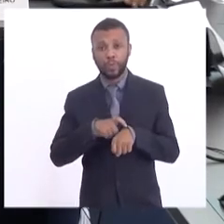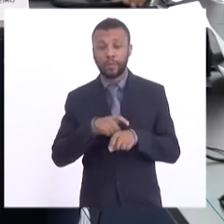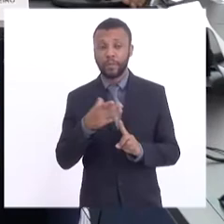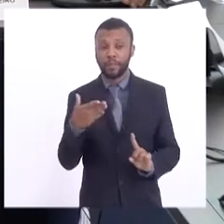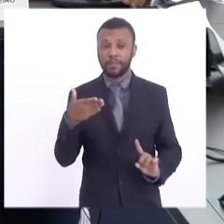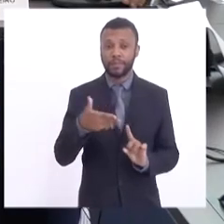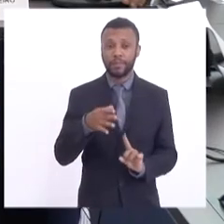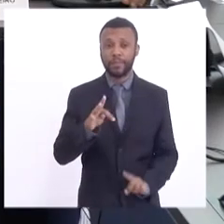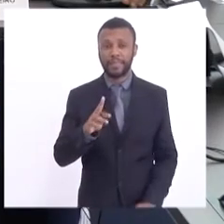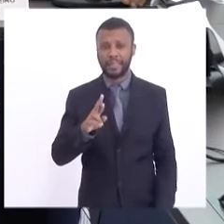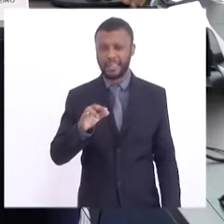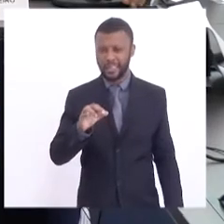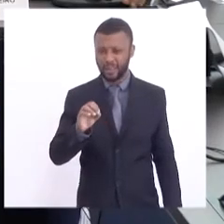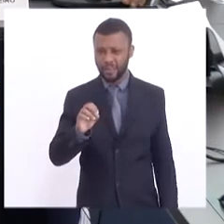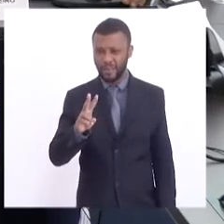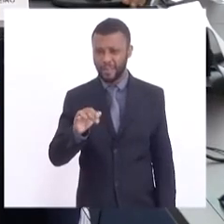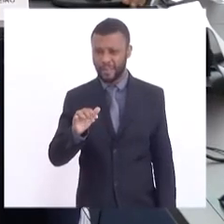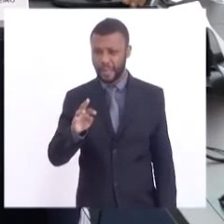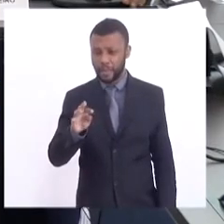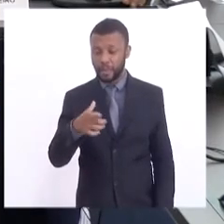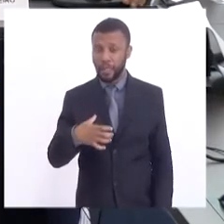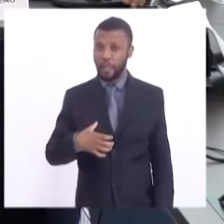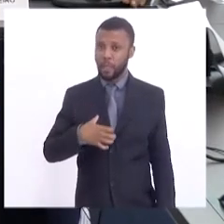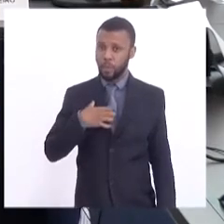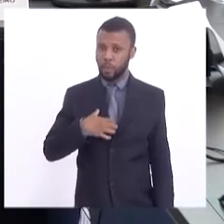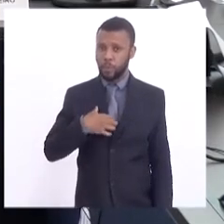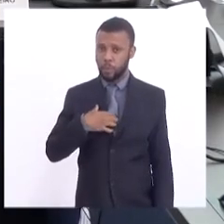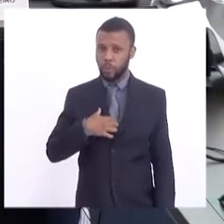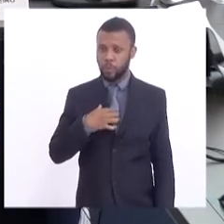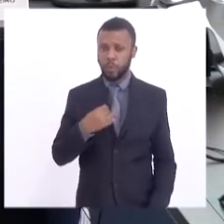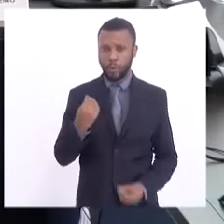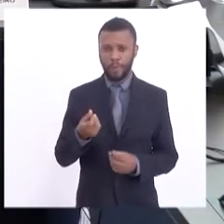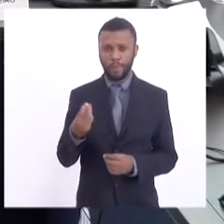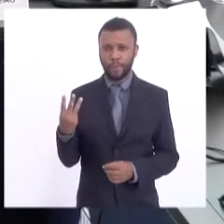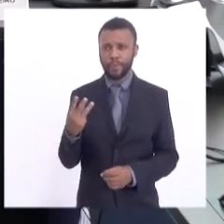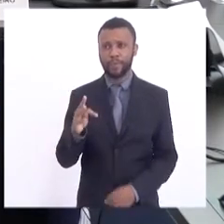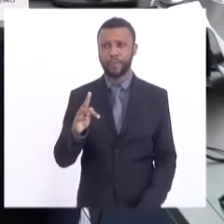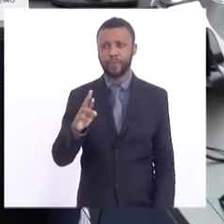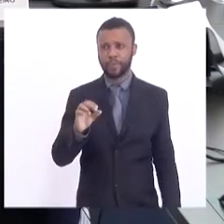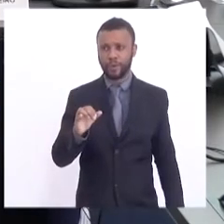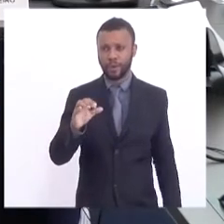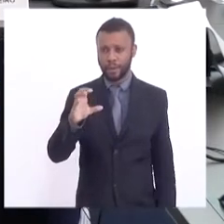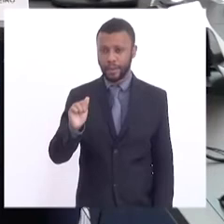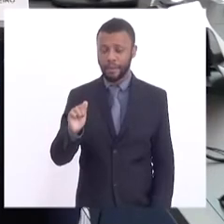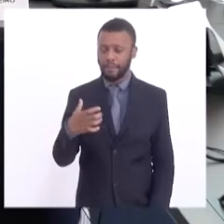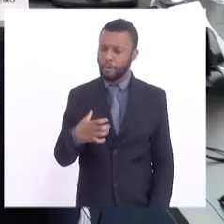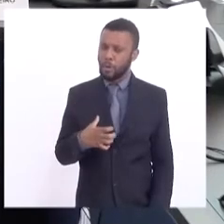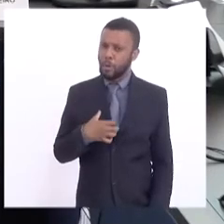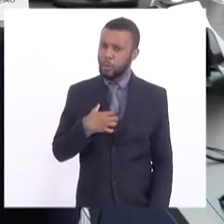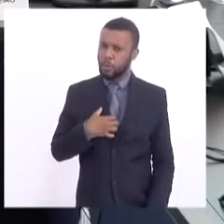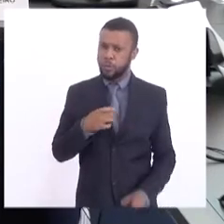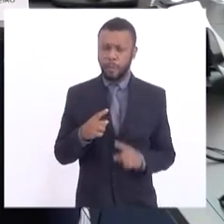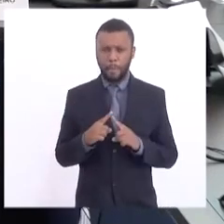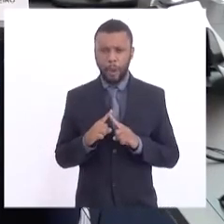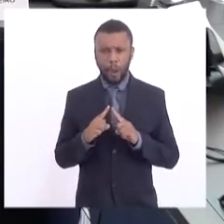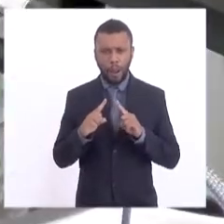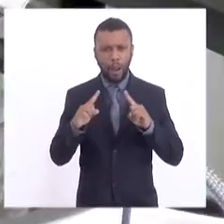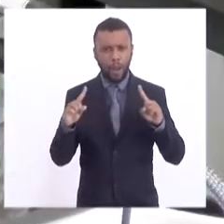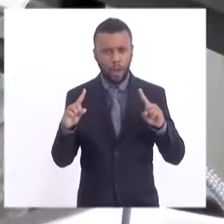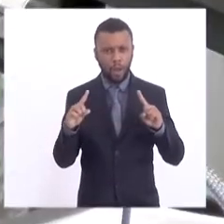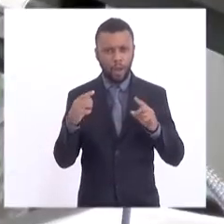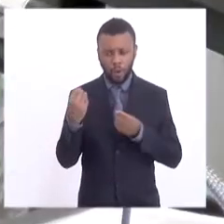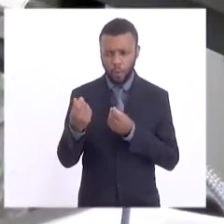eles Confiam direto e as com Furiosos Como ele como troika podem pensar para Android com Furiosos mas enfim é o que eles são